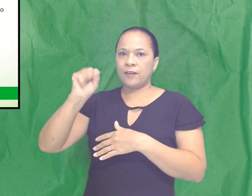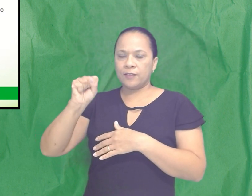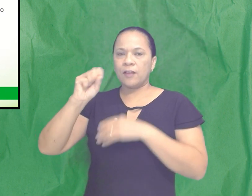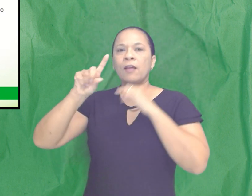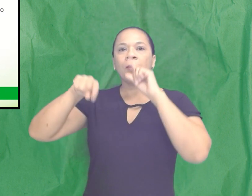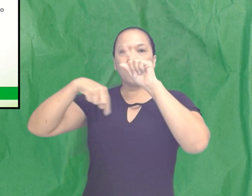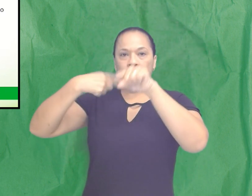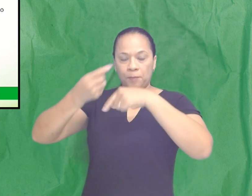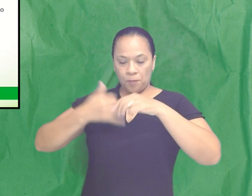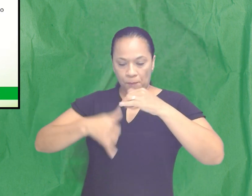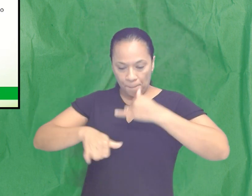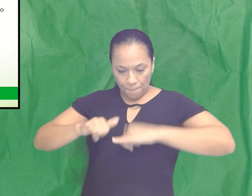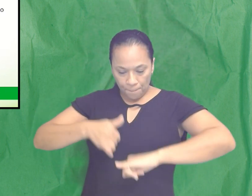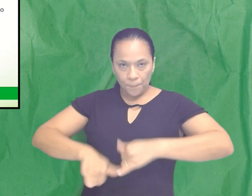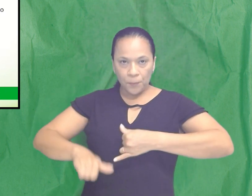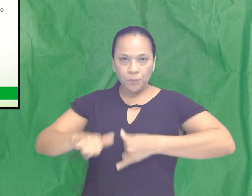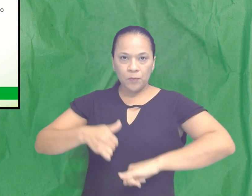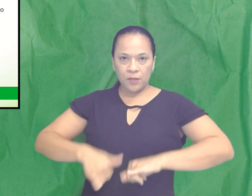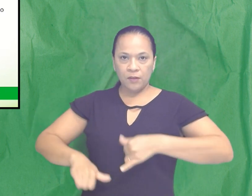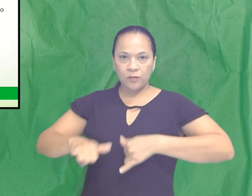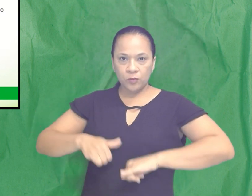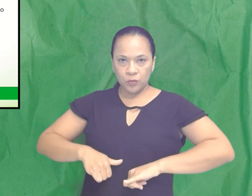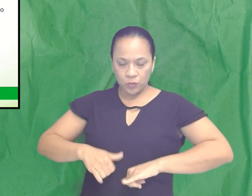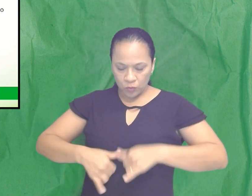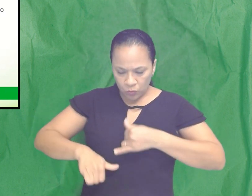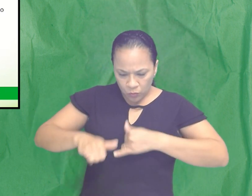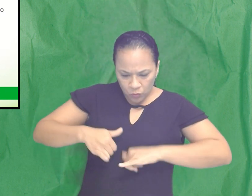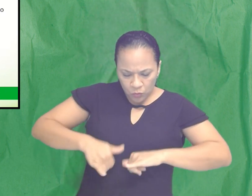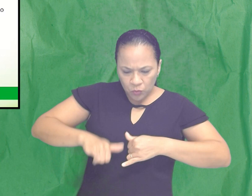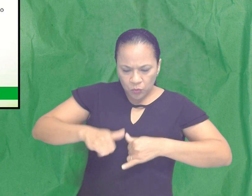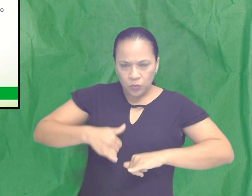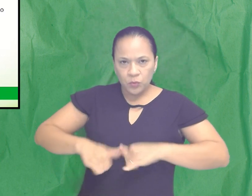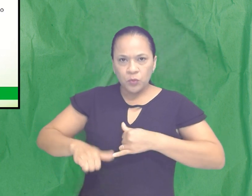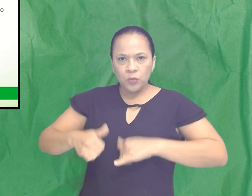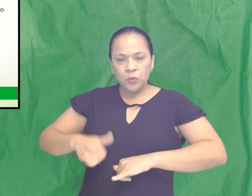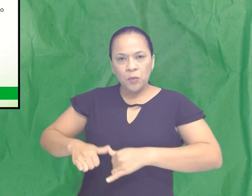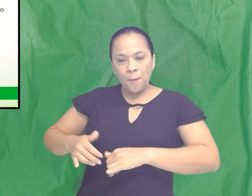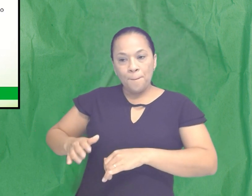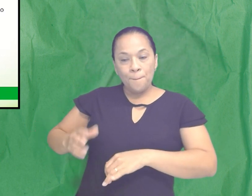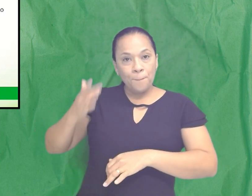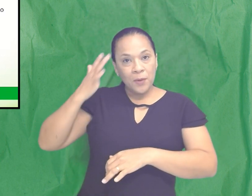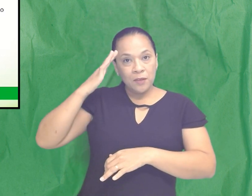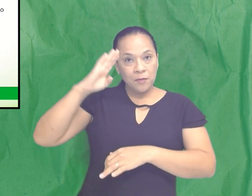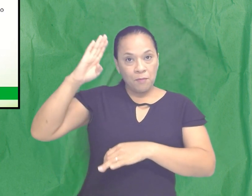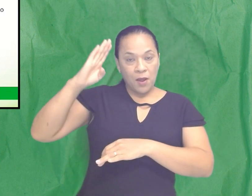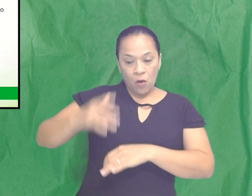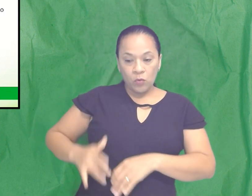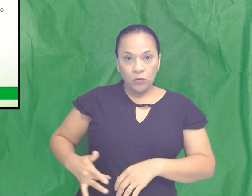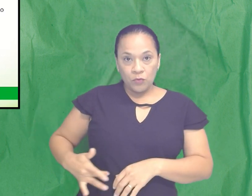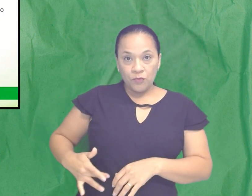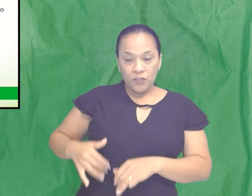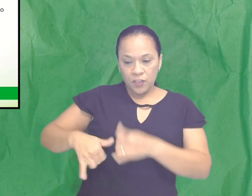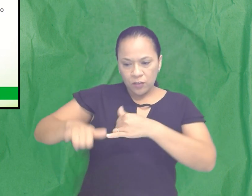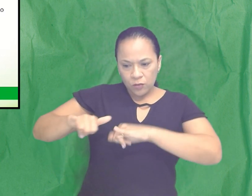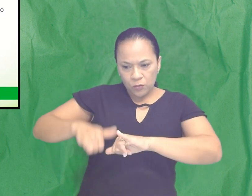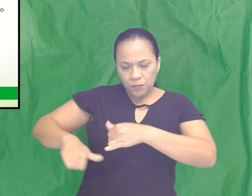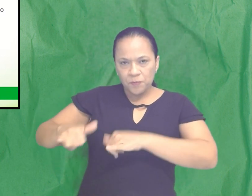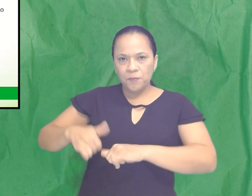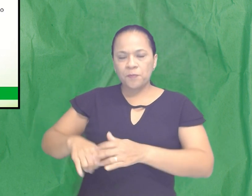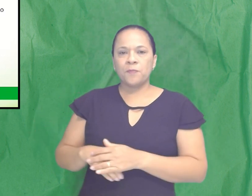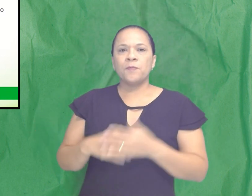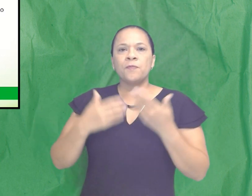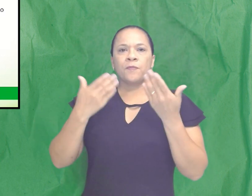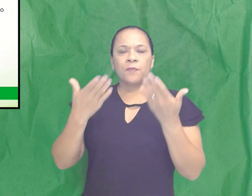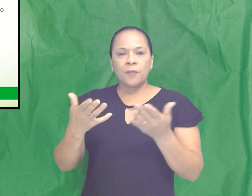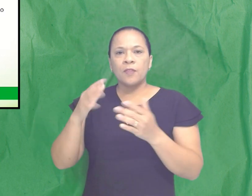será metabolizado. Essa metabolização, ela ocorre principalmente no fígado. O fármaco,